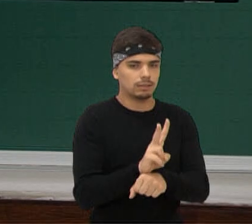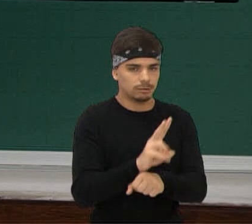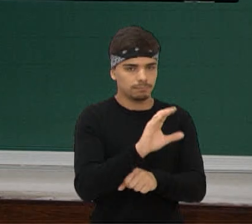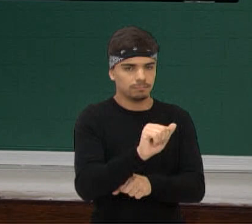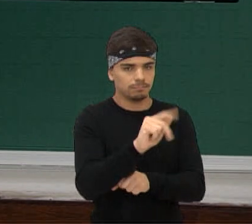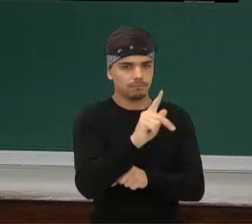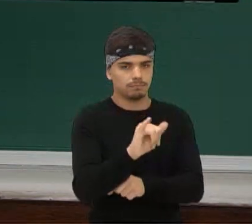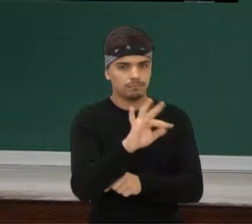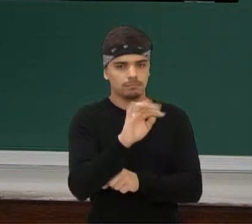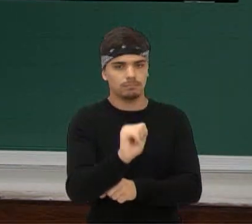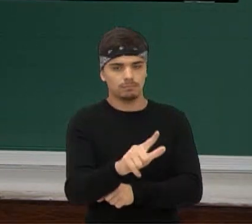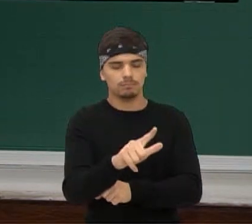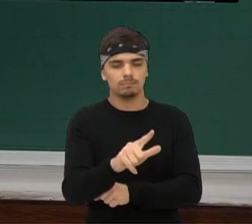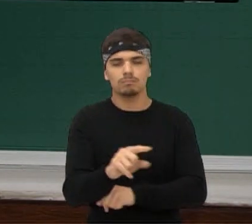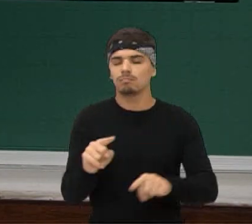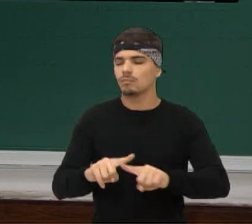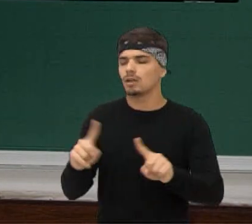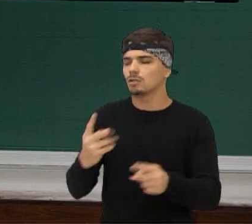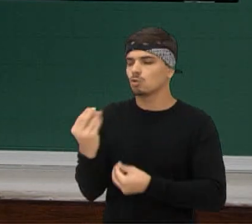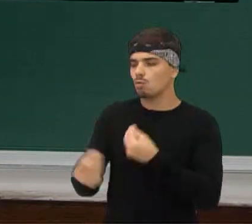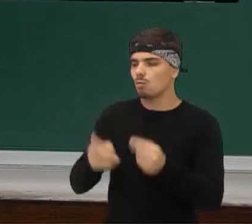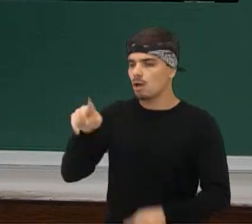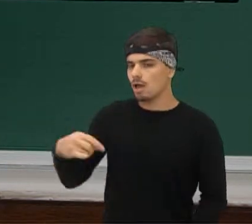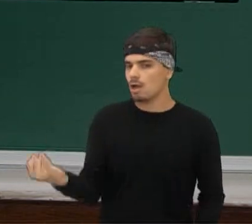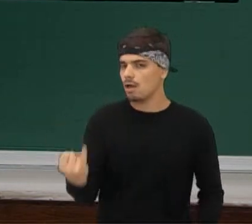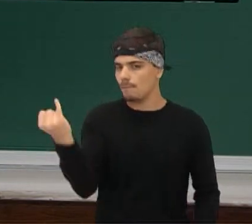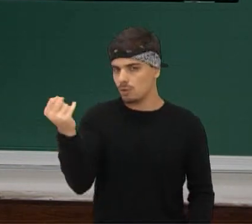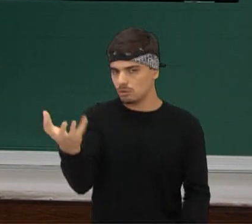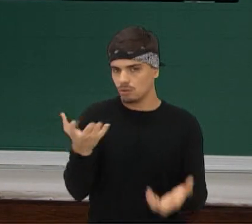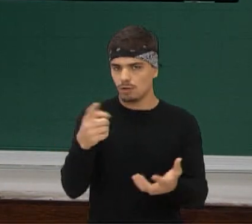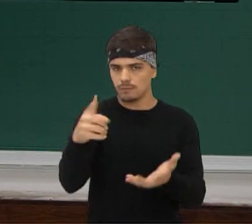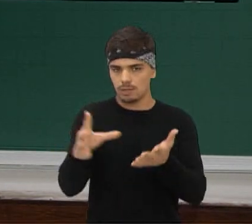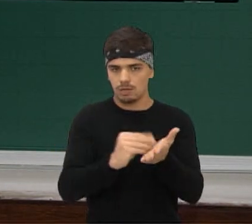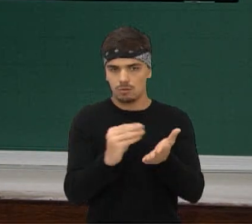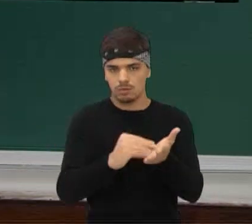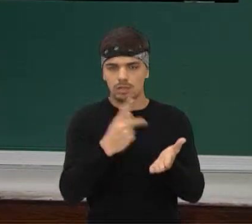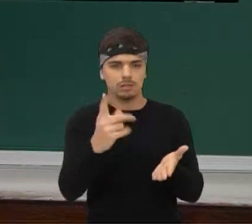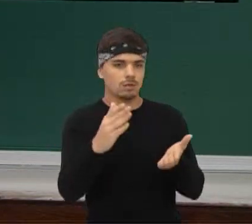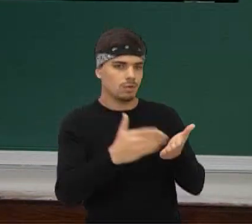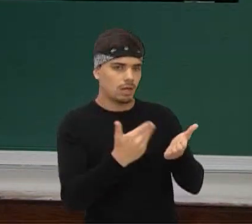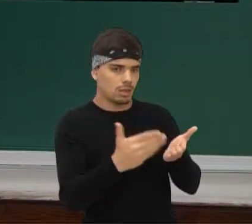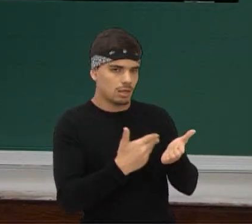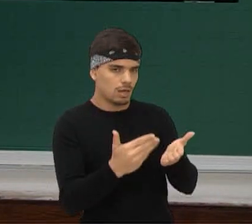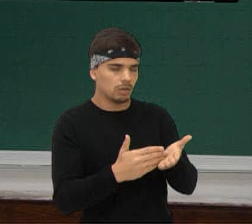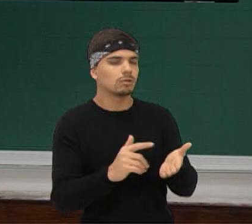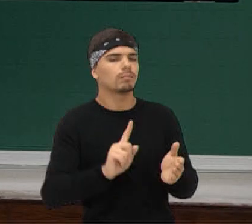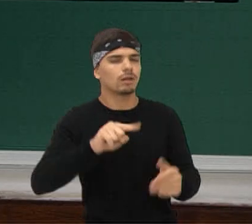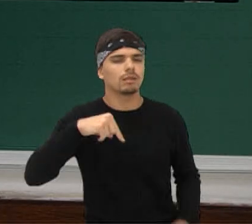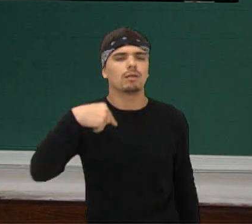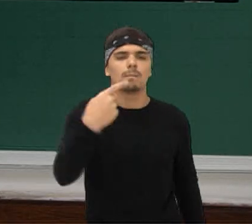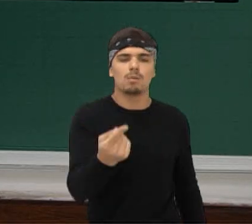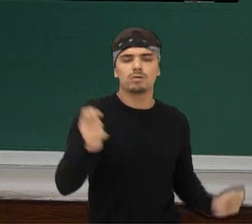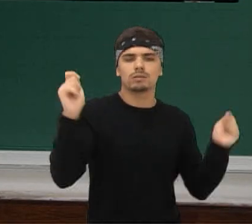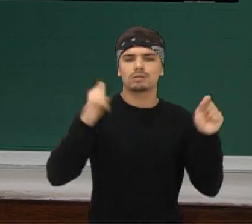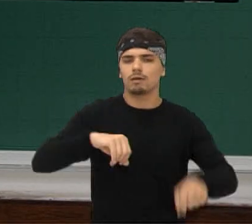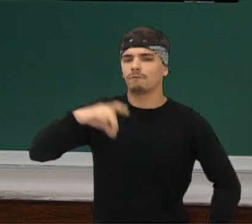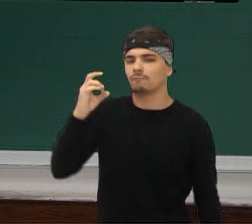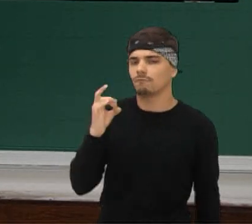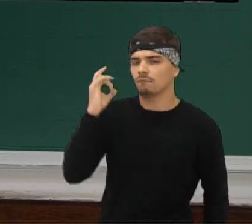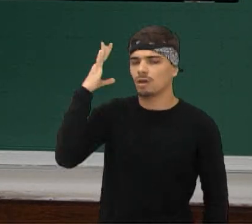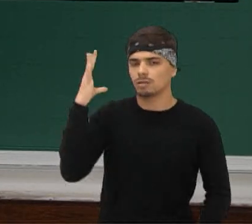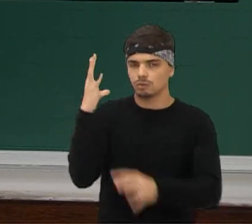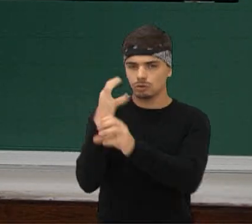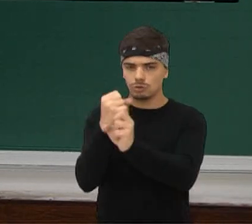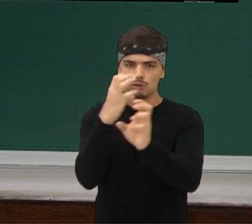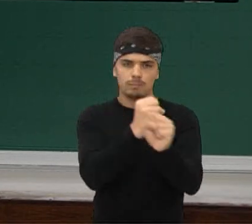tão importante, essas variáveis, eu quero que você anote aí no seu caderno para que depois facilite nos